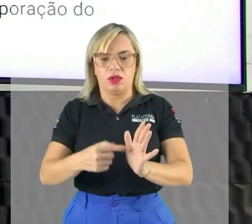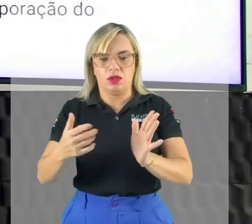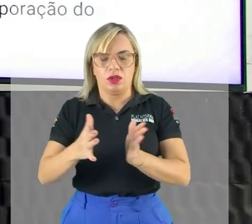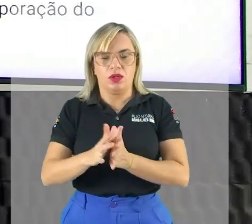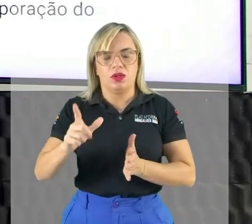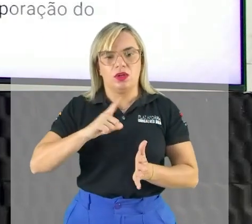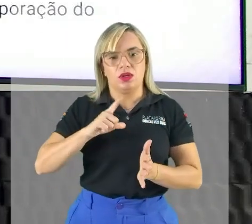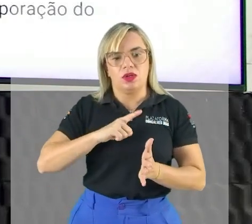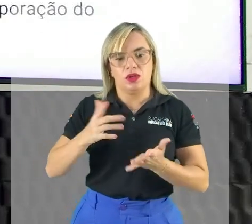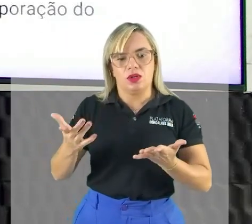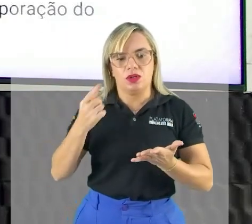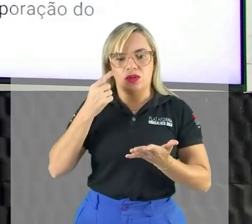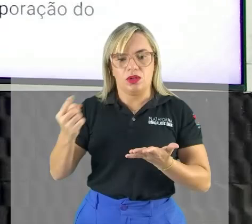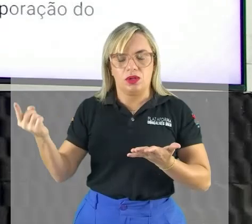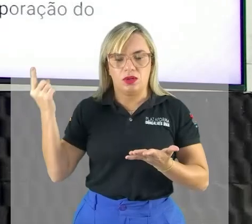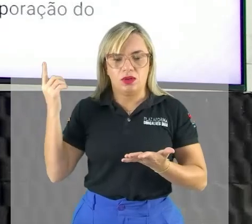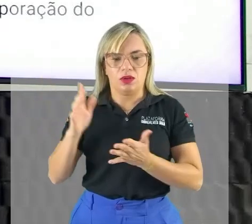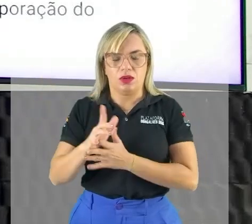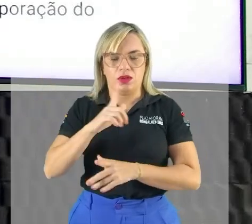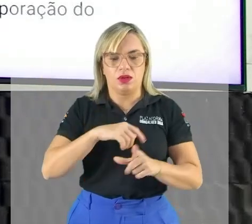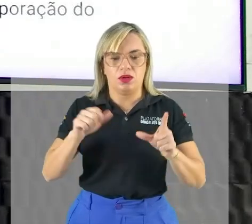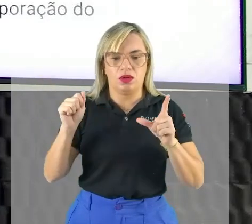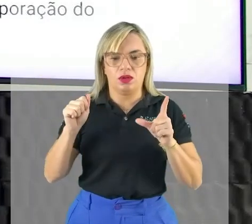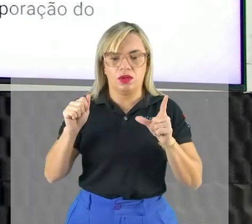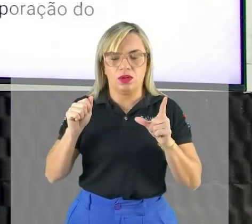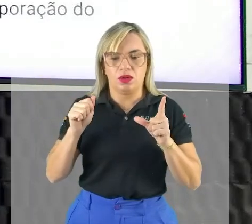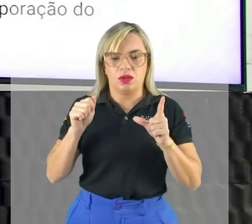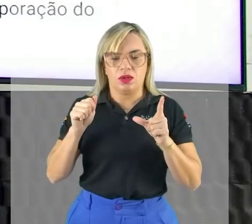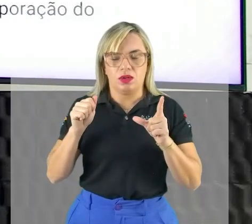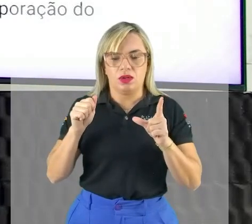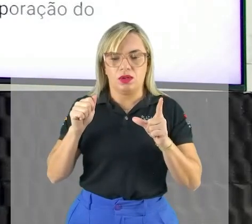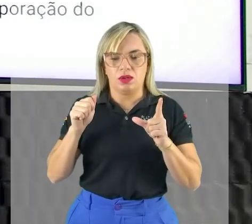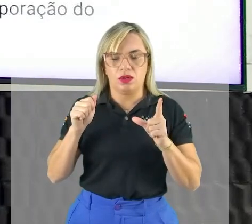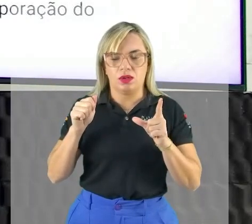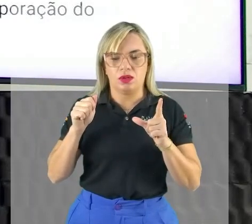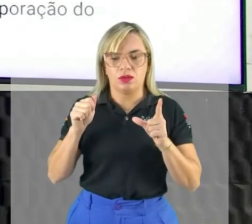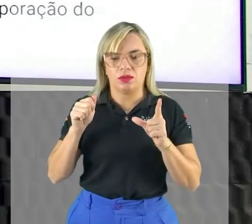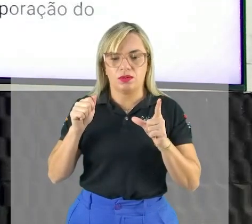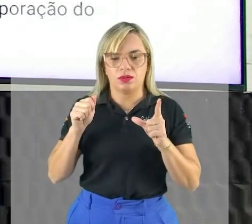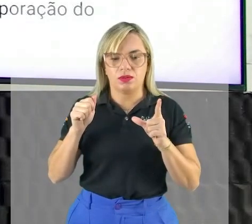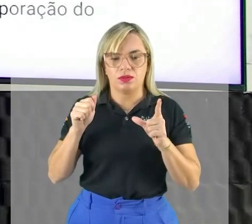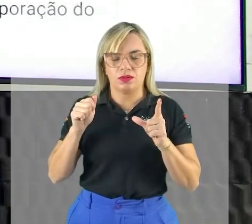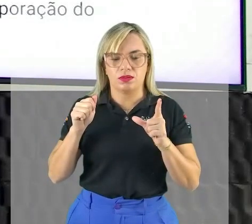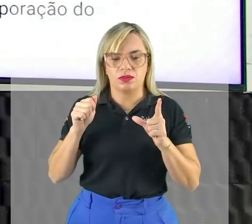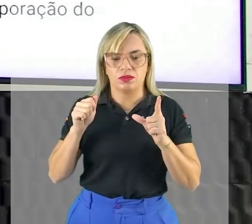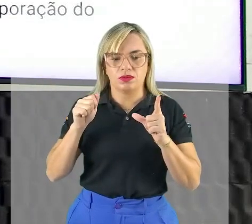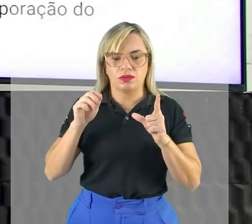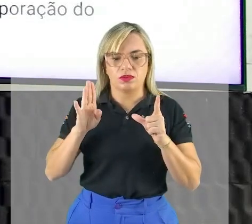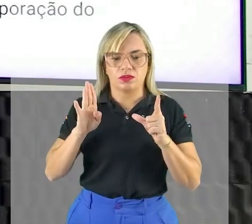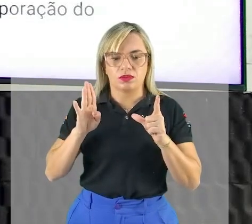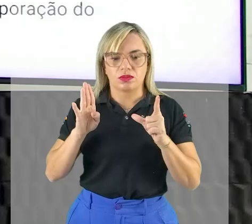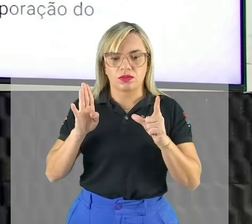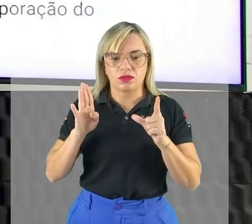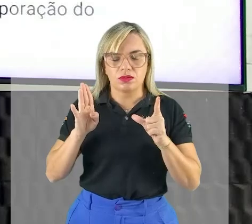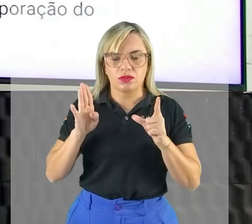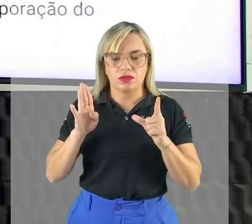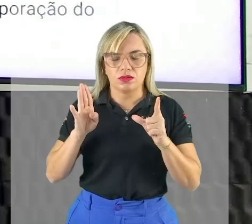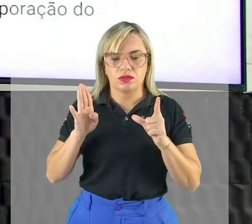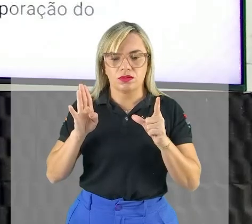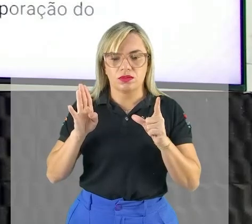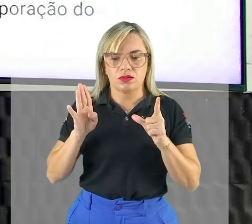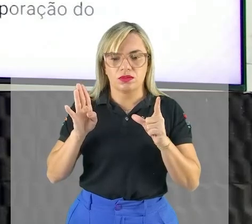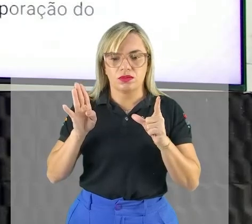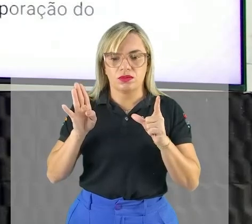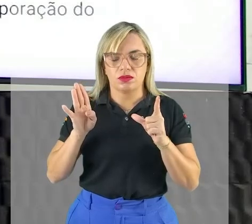atividade a cafeeira com atração de imigração europeia B Industrial